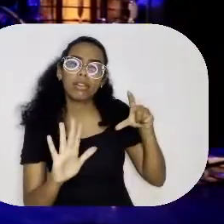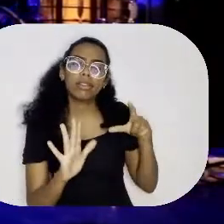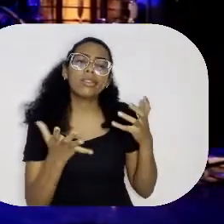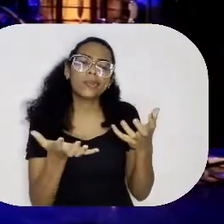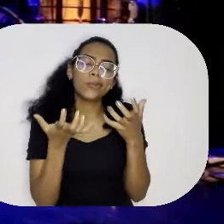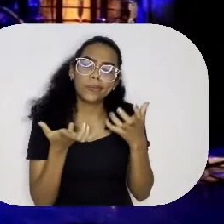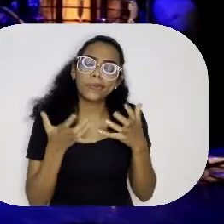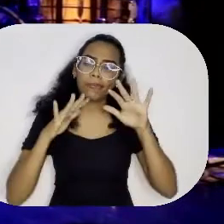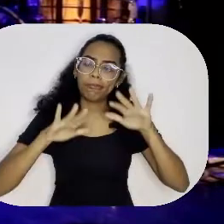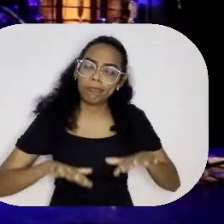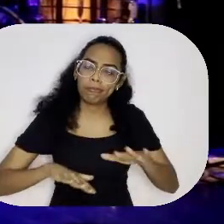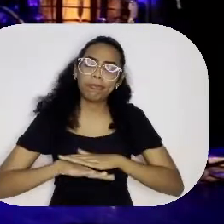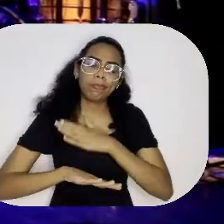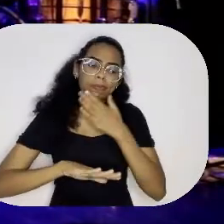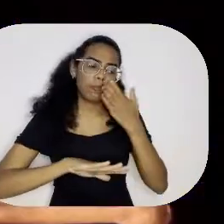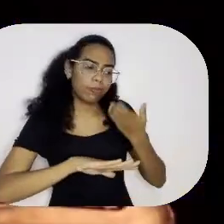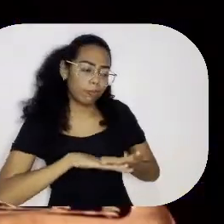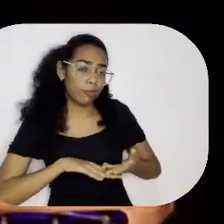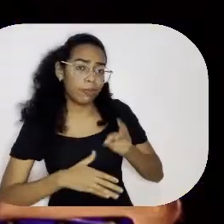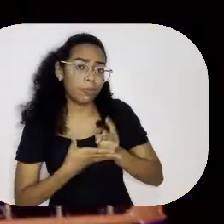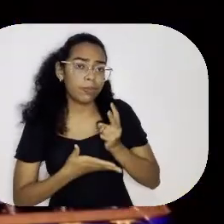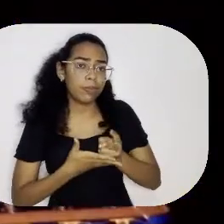eu quero estar por aqui.